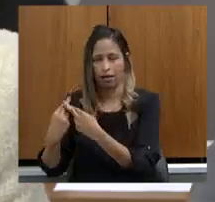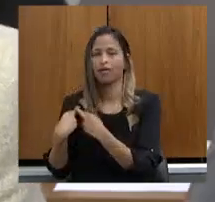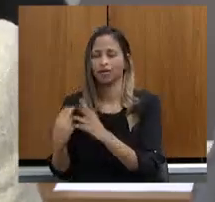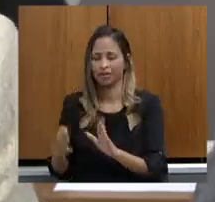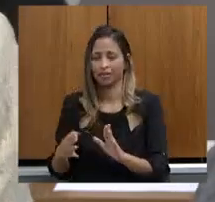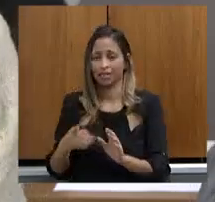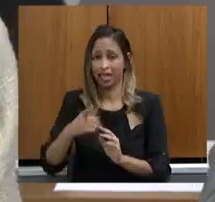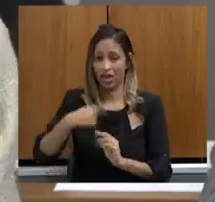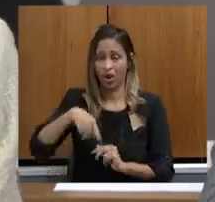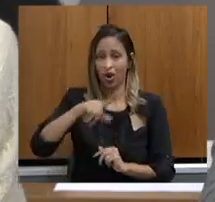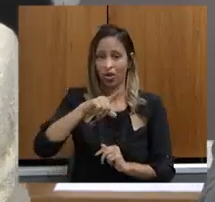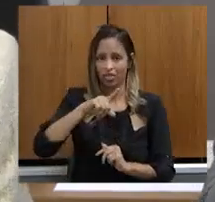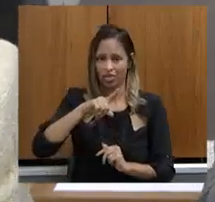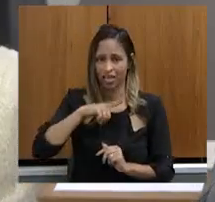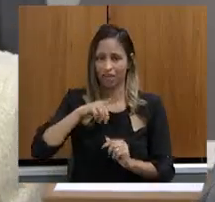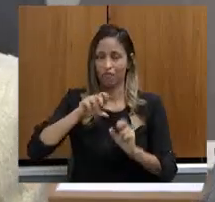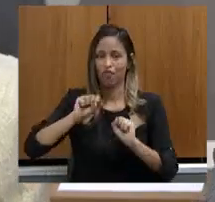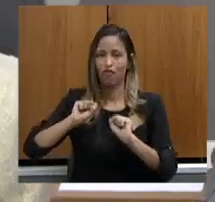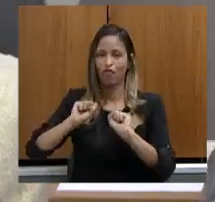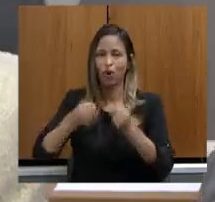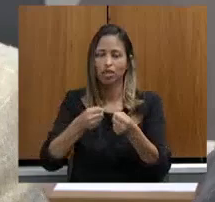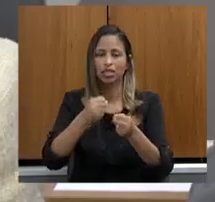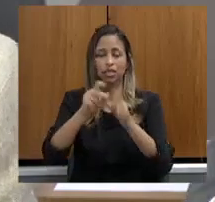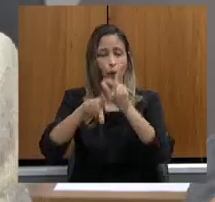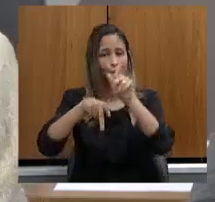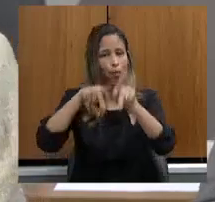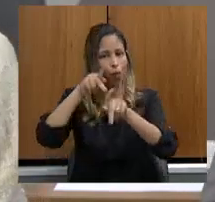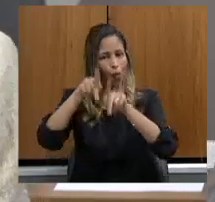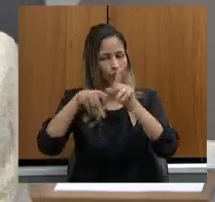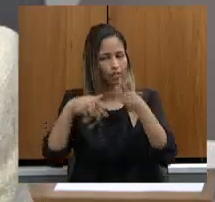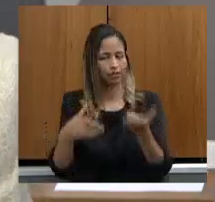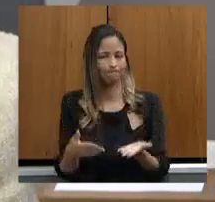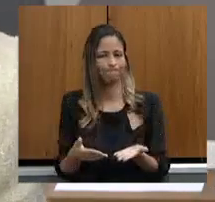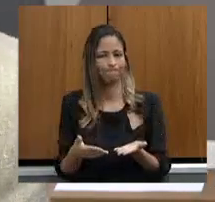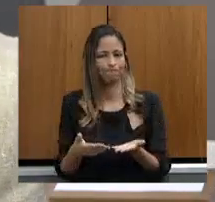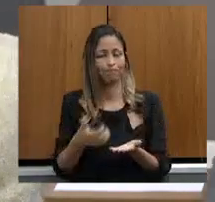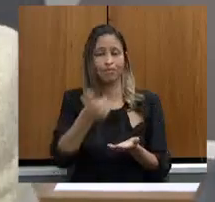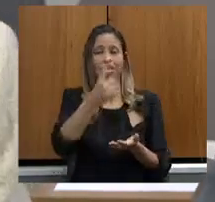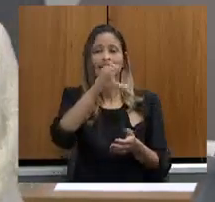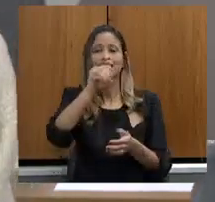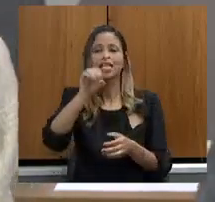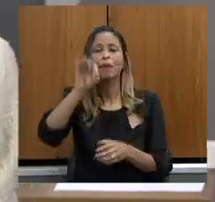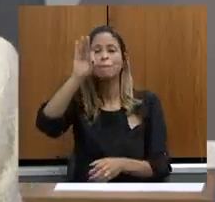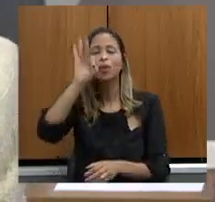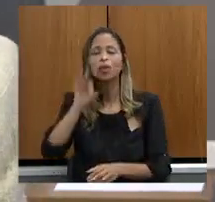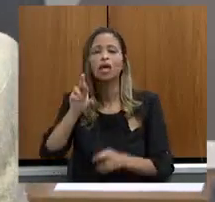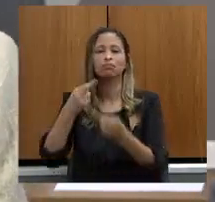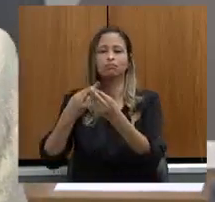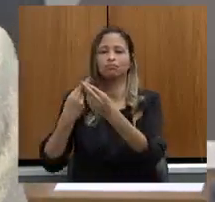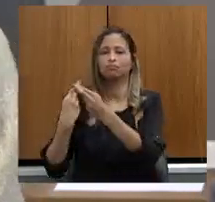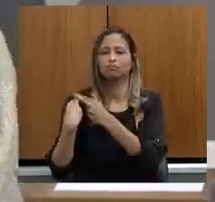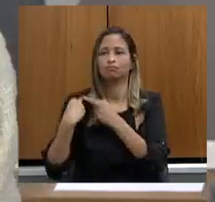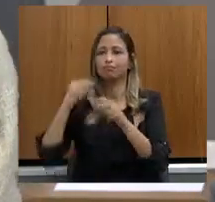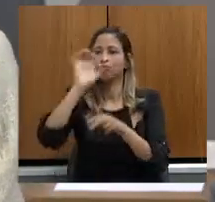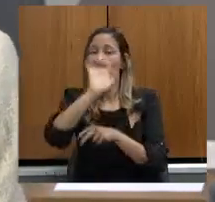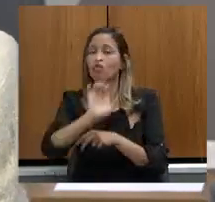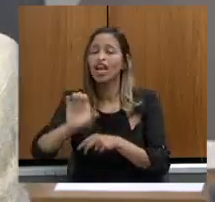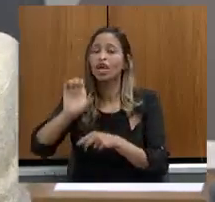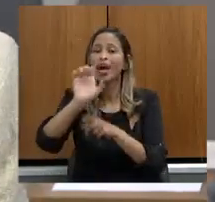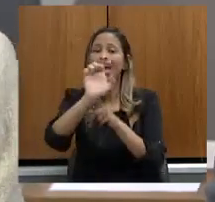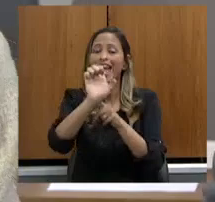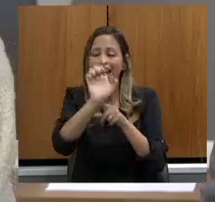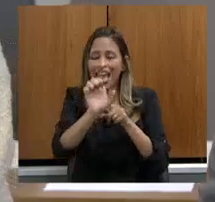a gente tem as ações de fortalecimento de serviço público por exemplo Essas são 100% de responsabilidade do governo estadual